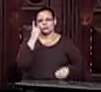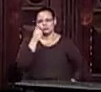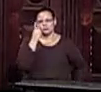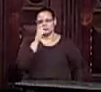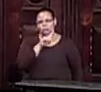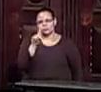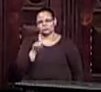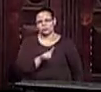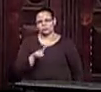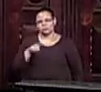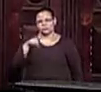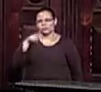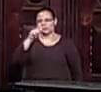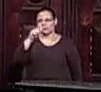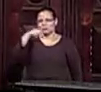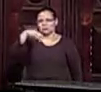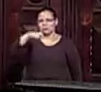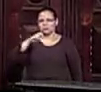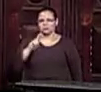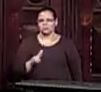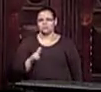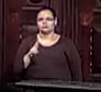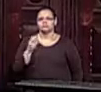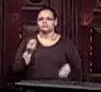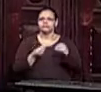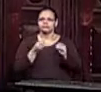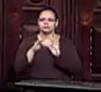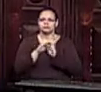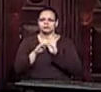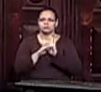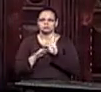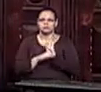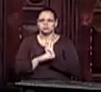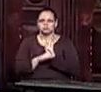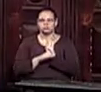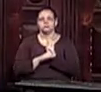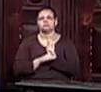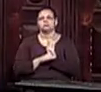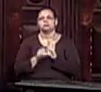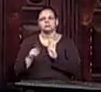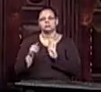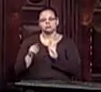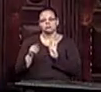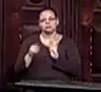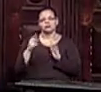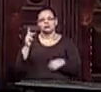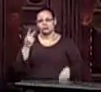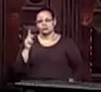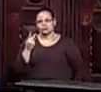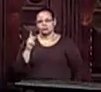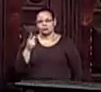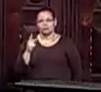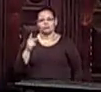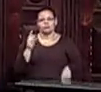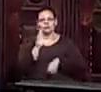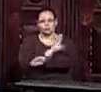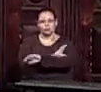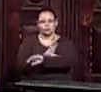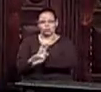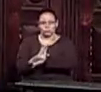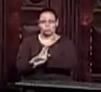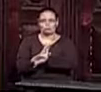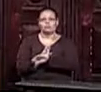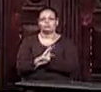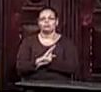que busca fixar diretrizes relacionadas ao tombamento do patrimônio histórico artístico cultural material